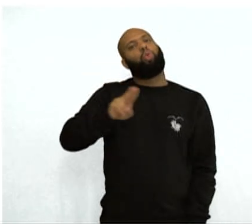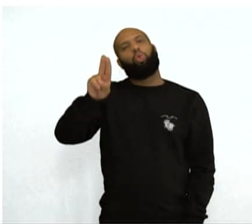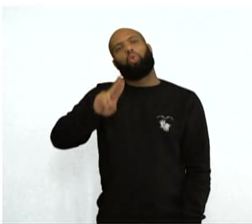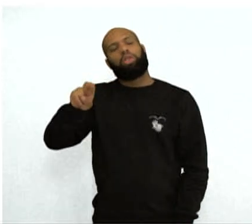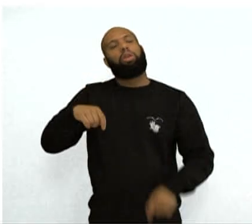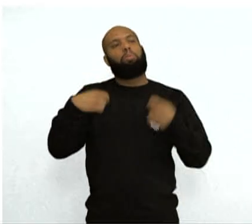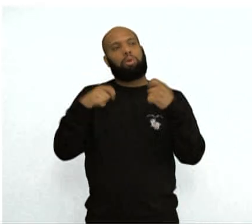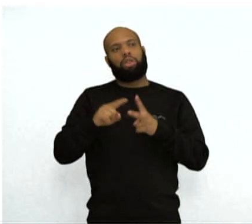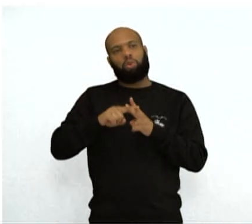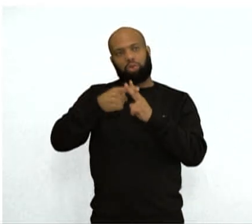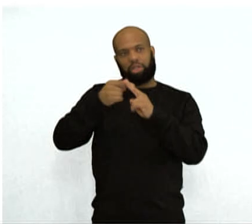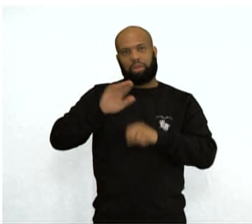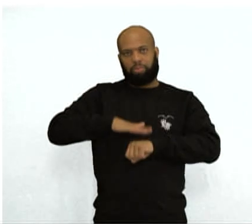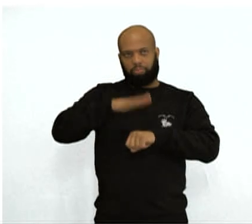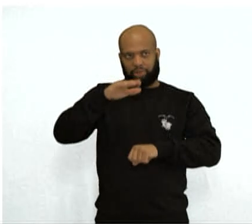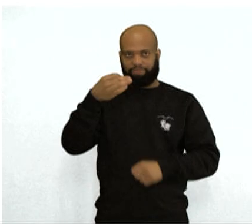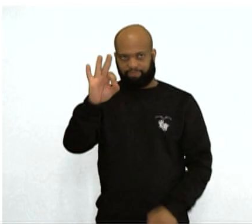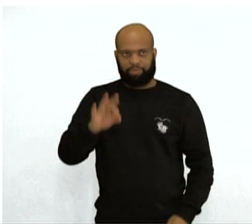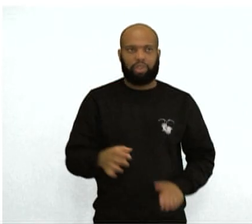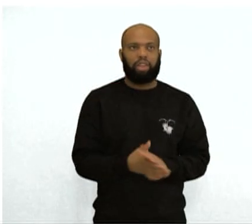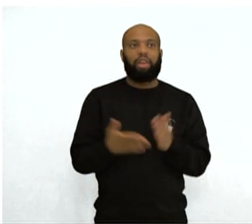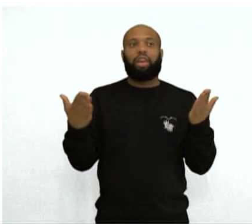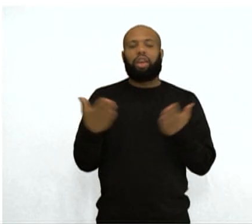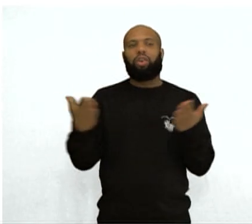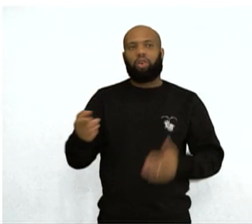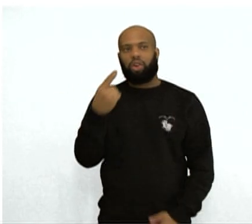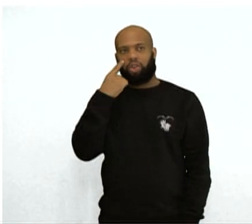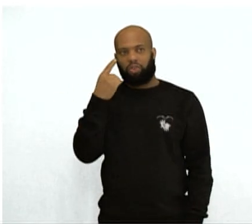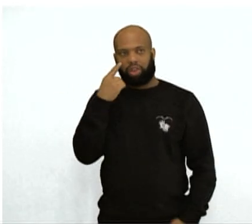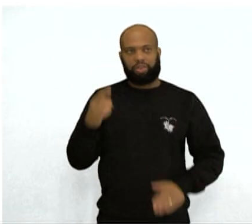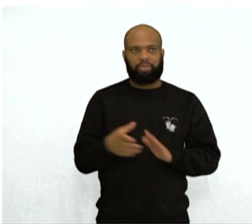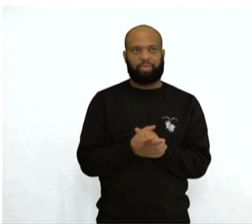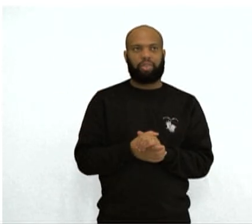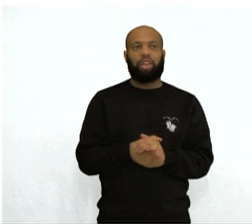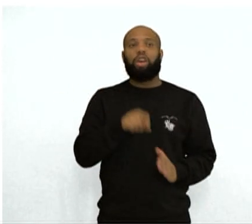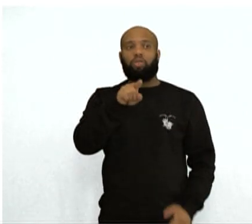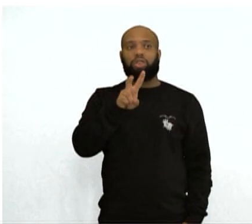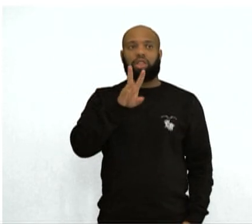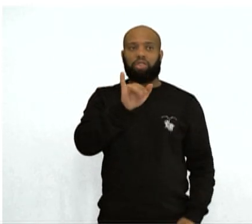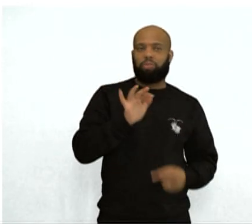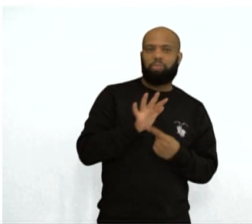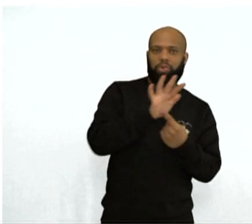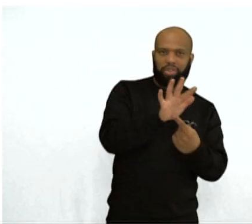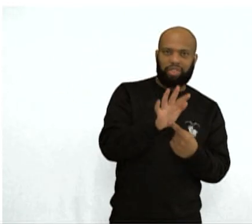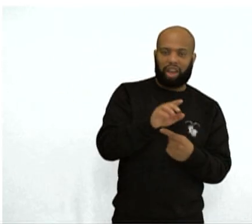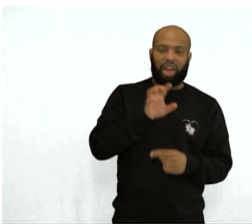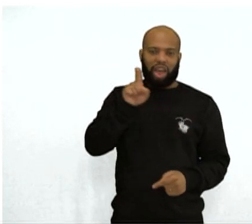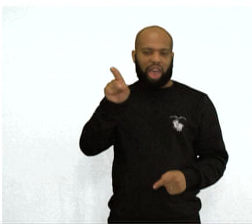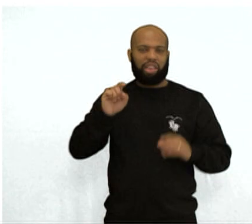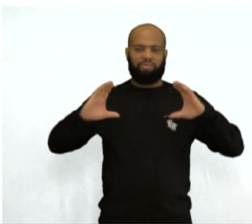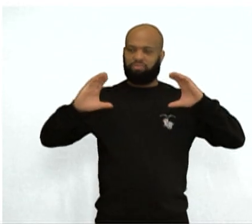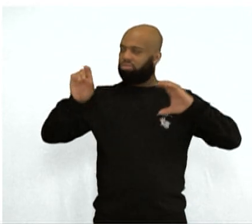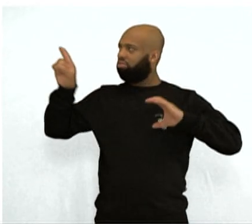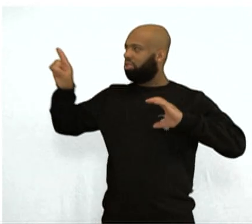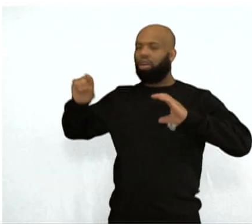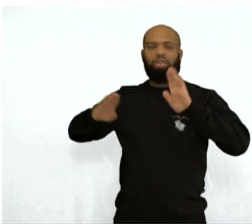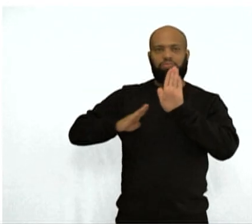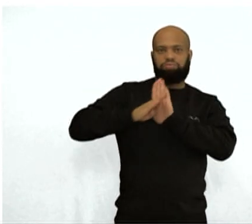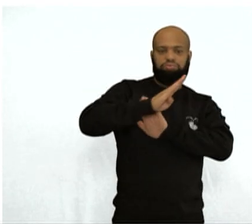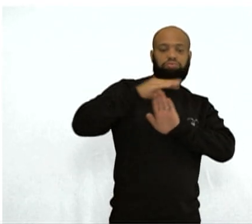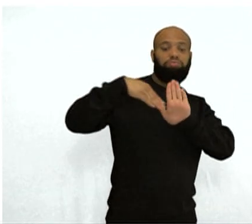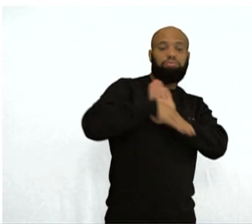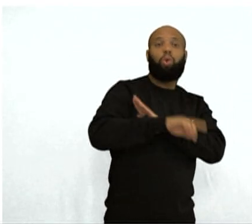R$13,50, né? Aí, se ficar 2 minutos, você vai pagar R$1 aqui, né? 2 vezes 50 centavos, né, gente? É R$1.